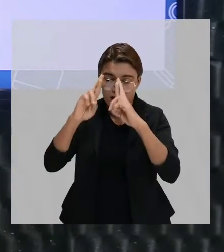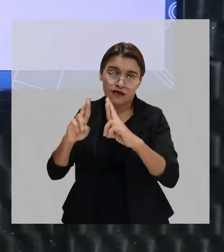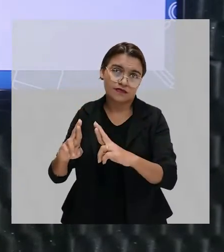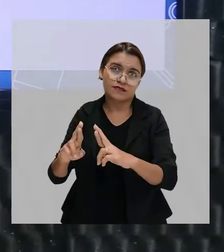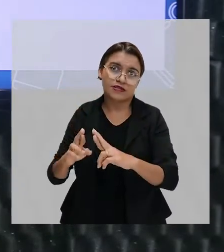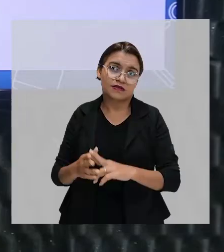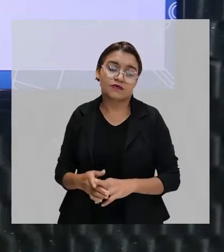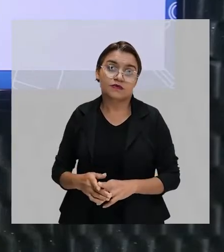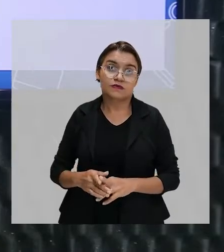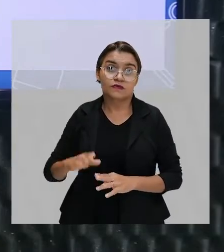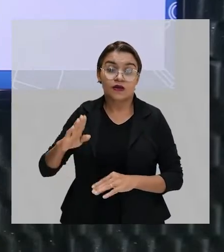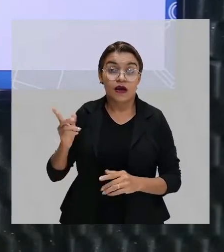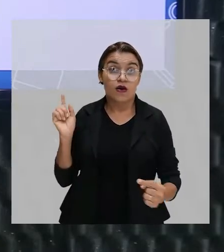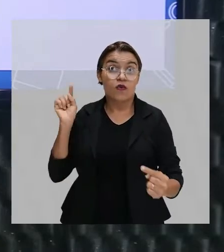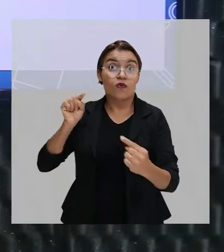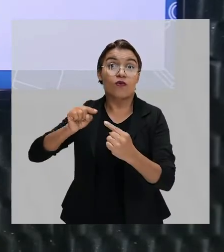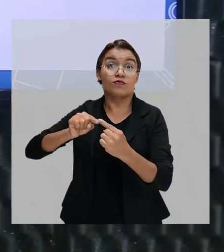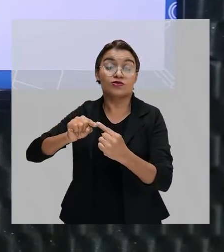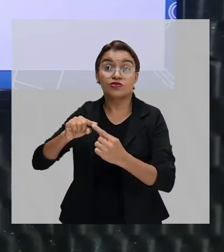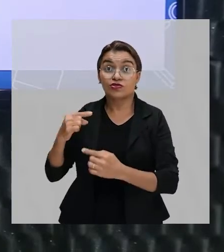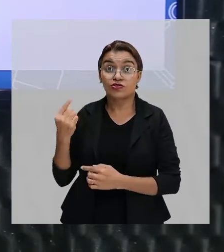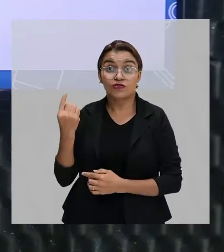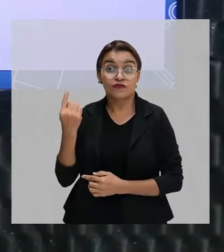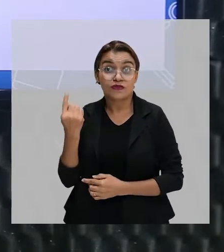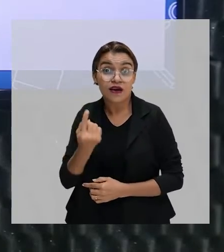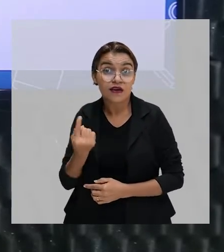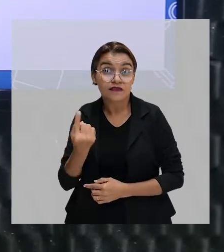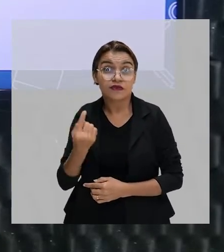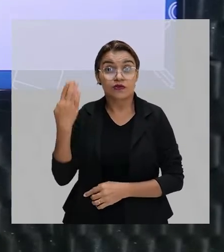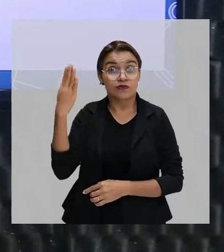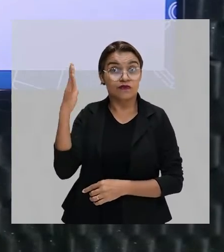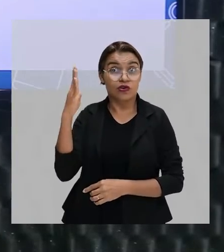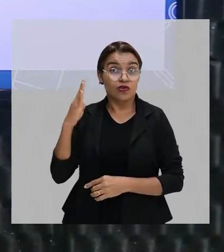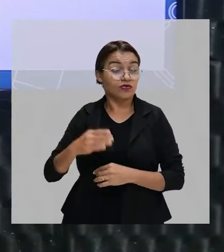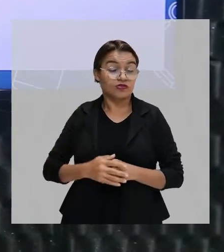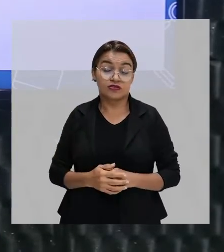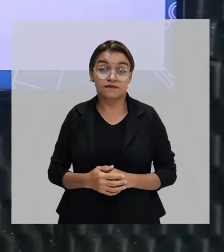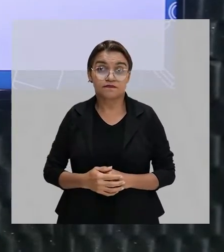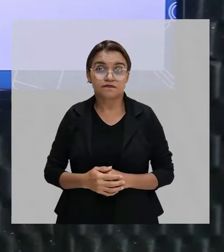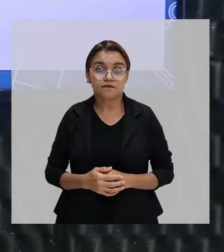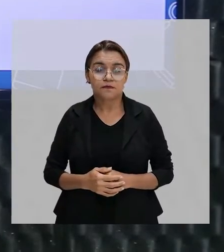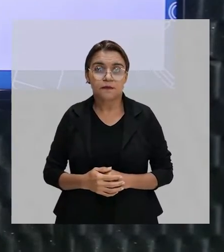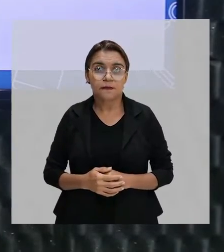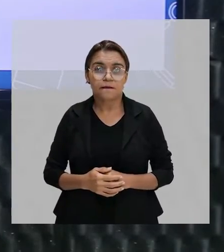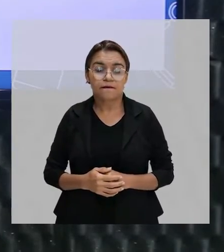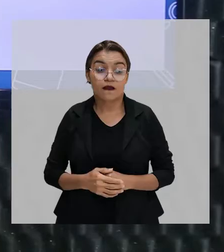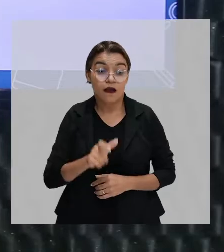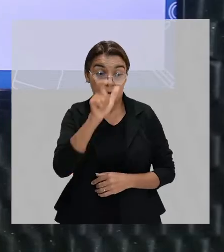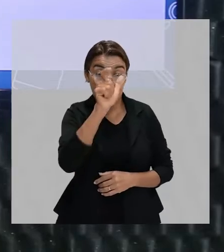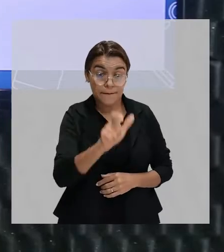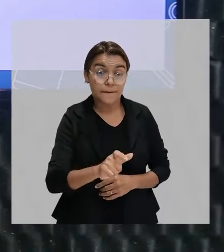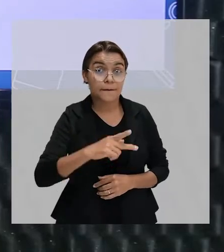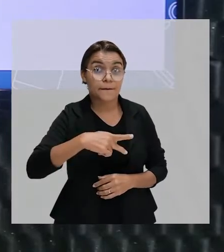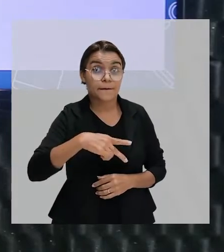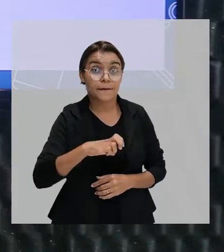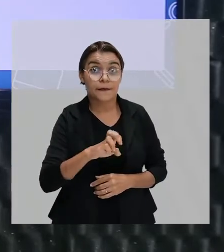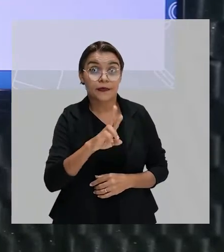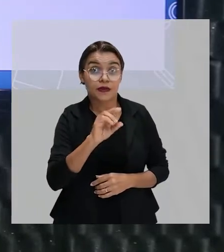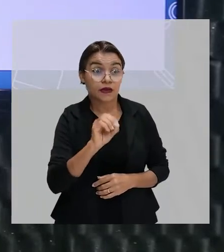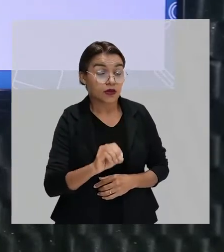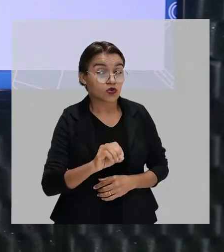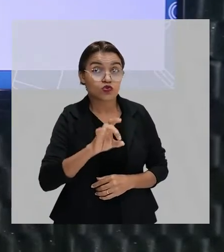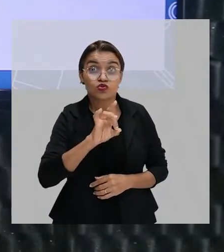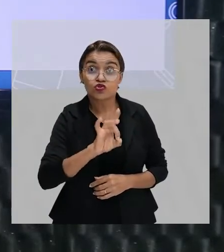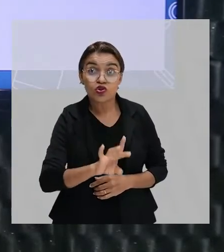o princípio da individualidade biológica O que foi montado para Pedro é